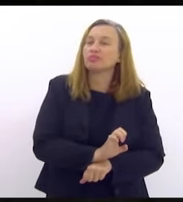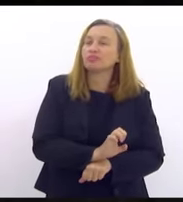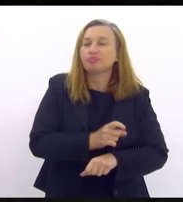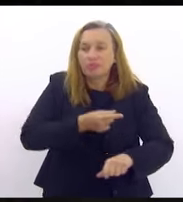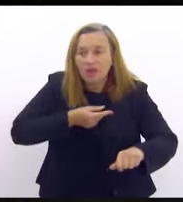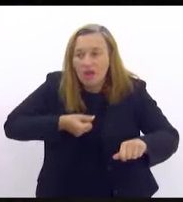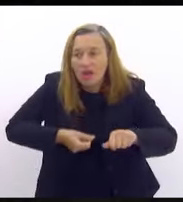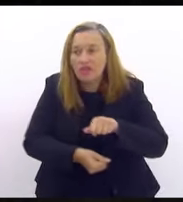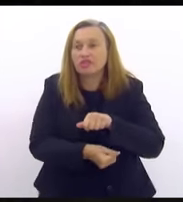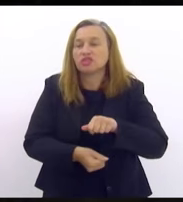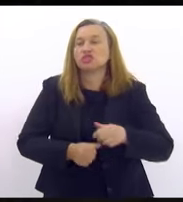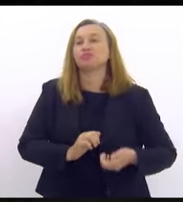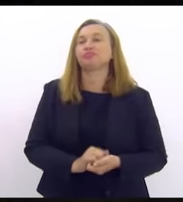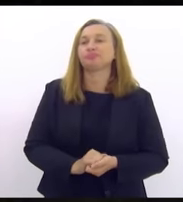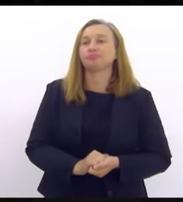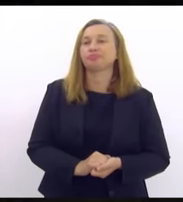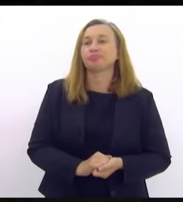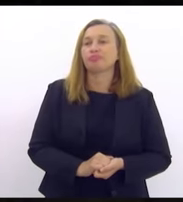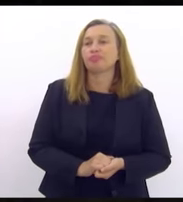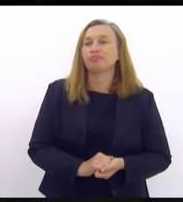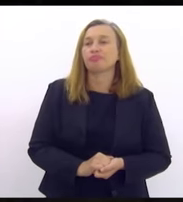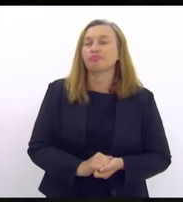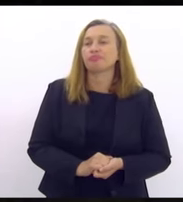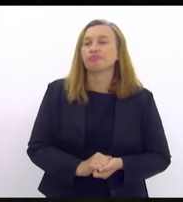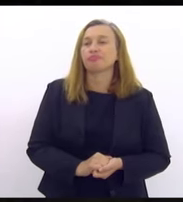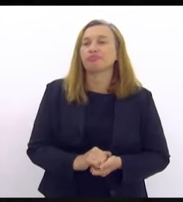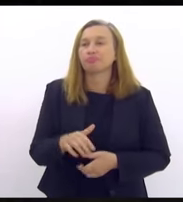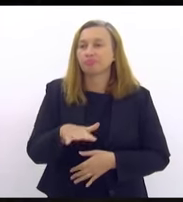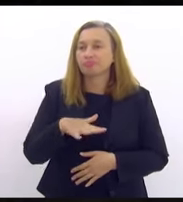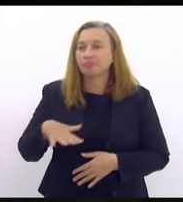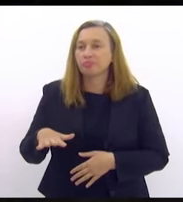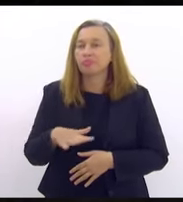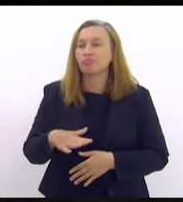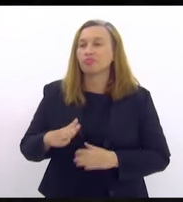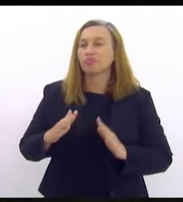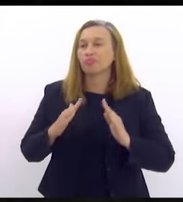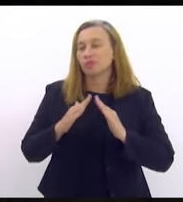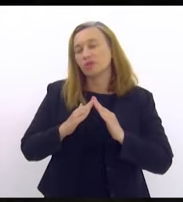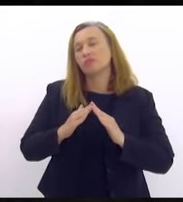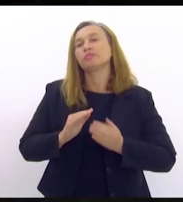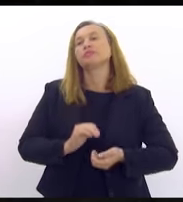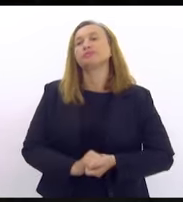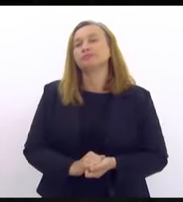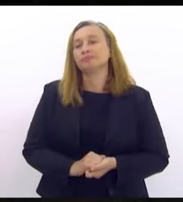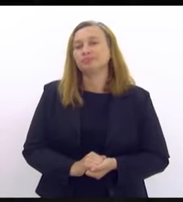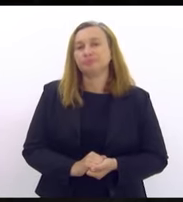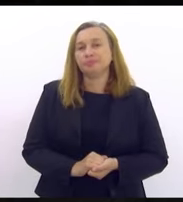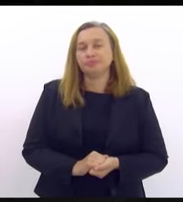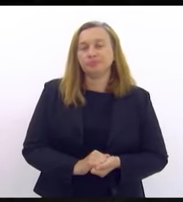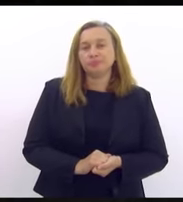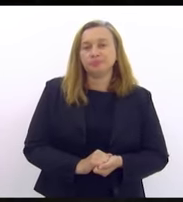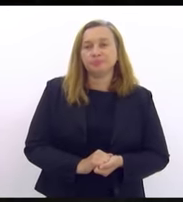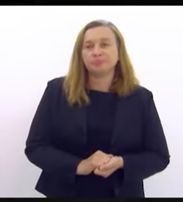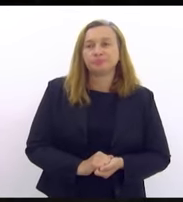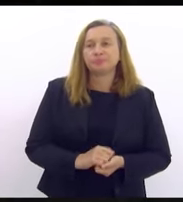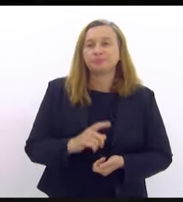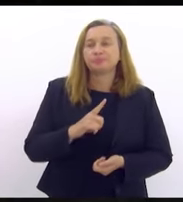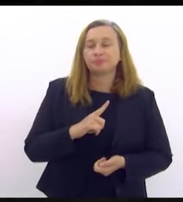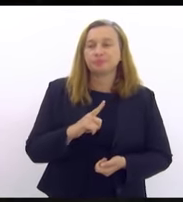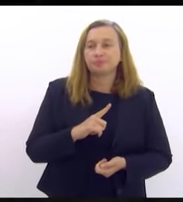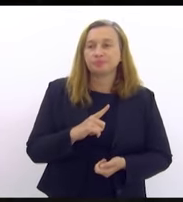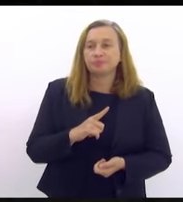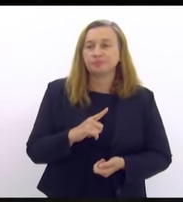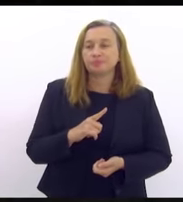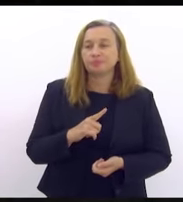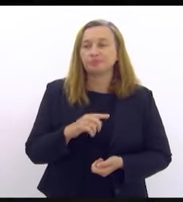investir e isso veio pelo campo da Habitação Ah nós tínhamos os antigos